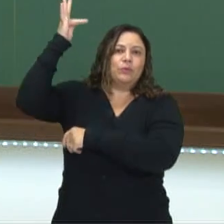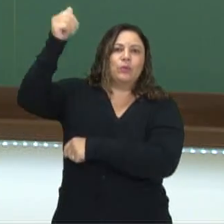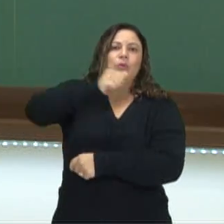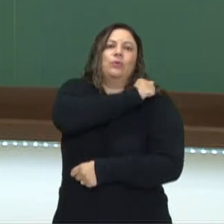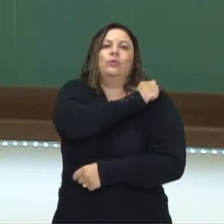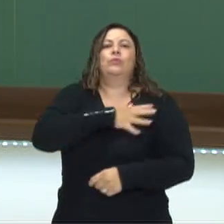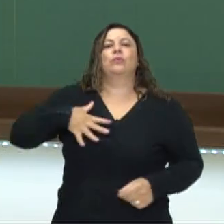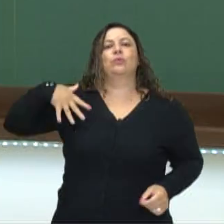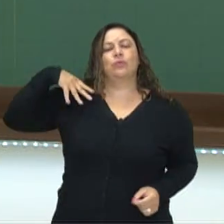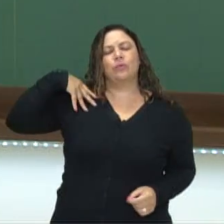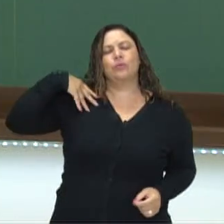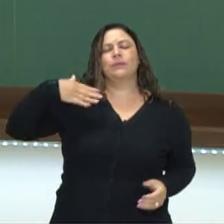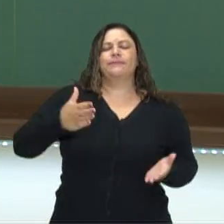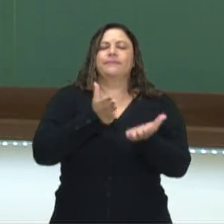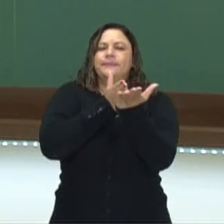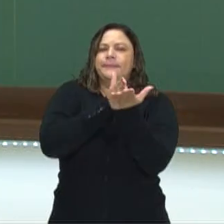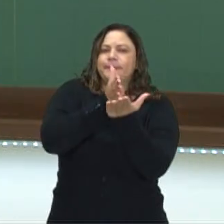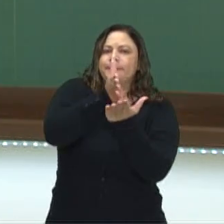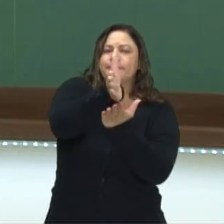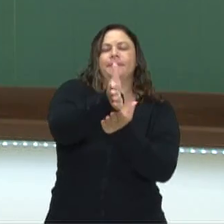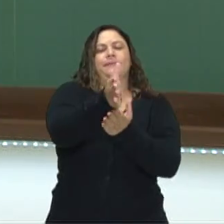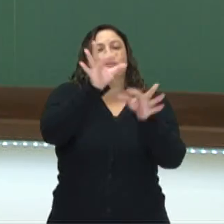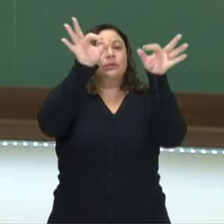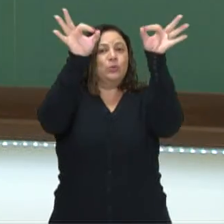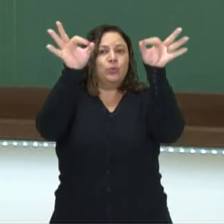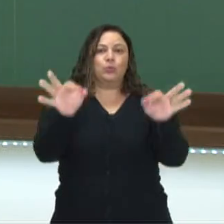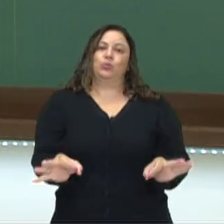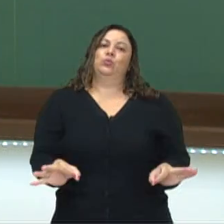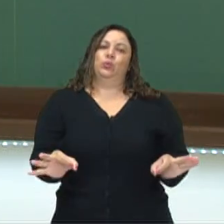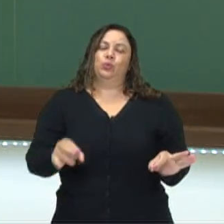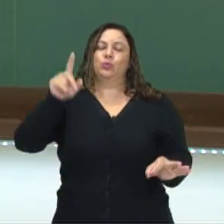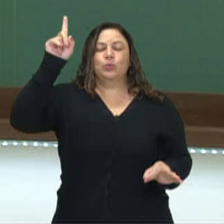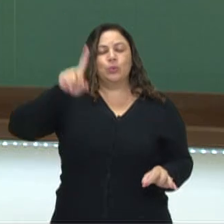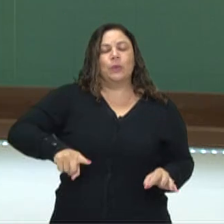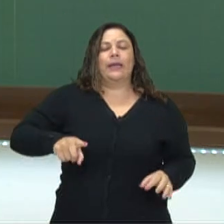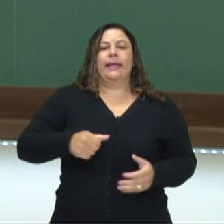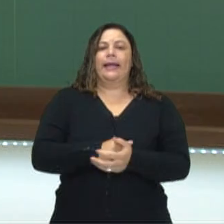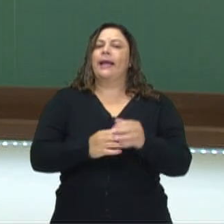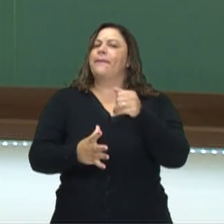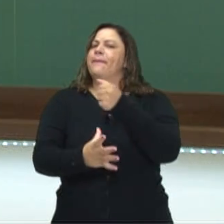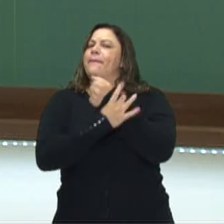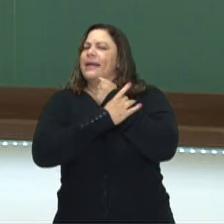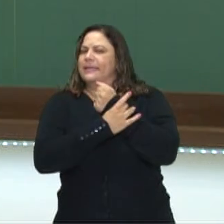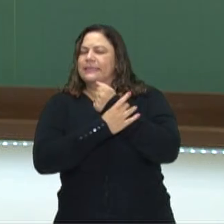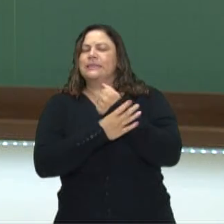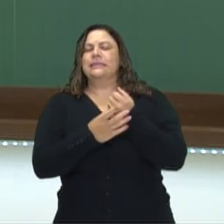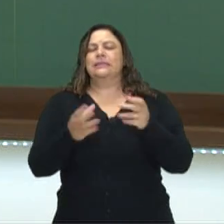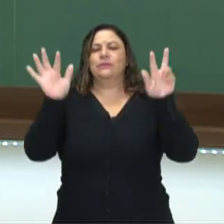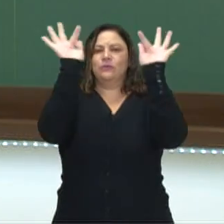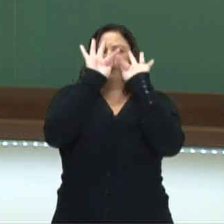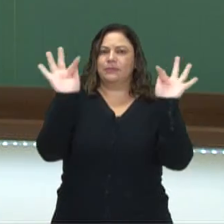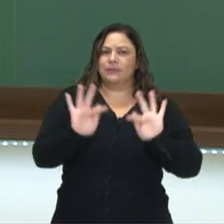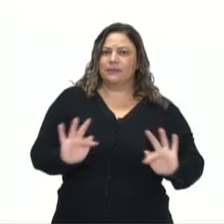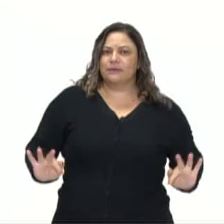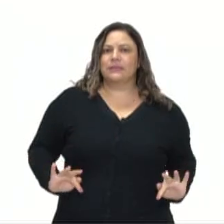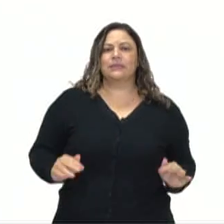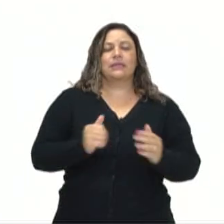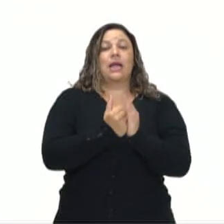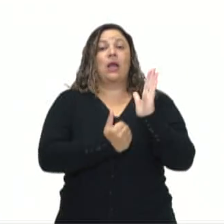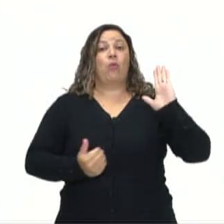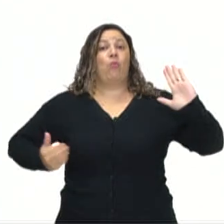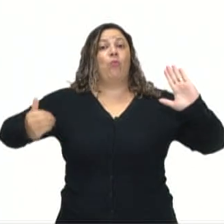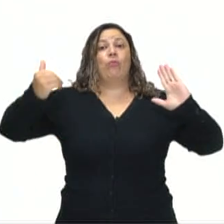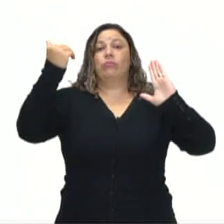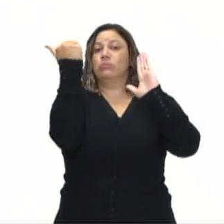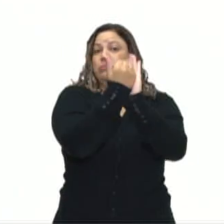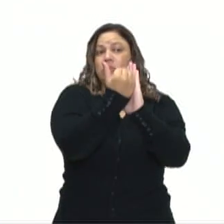do meio termo, da justa medida, é o caminho mais seguro para a felicidade. O excesso